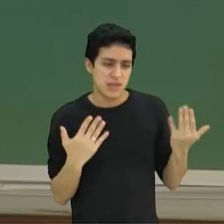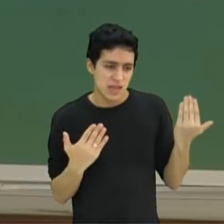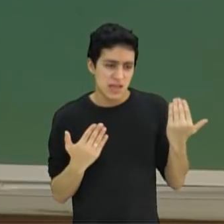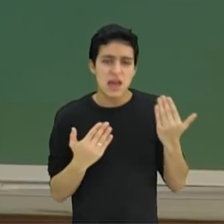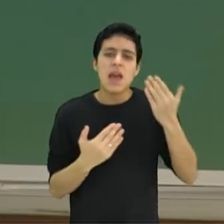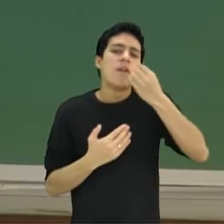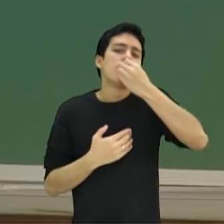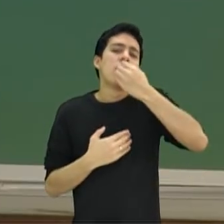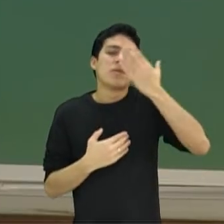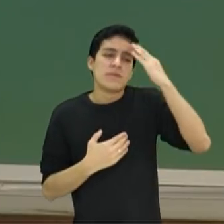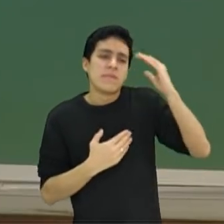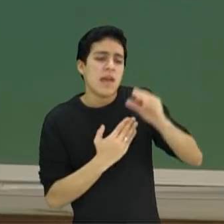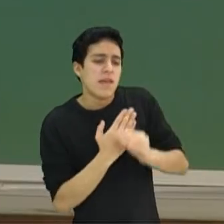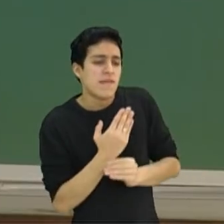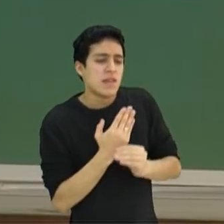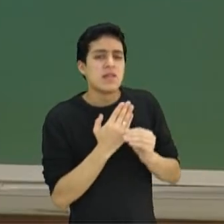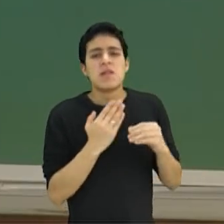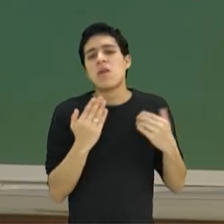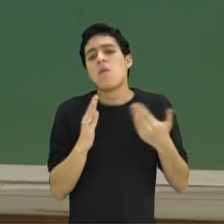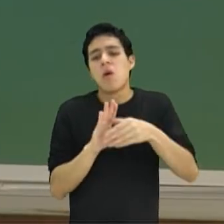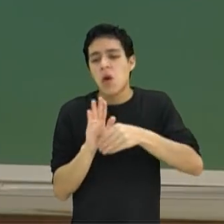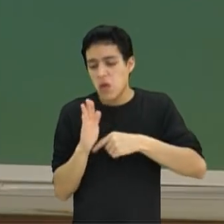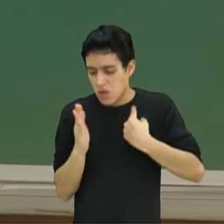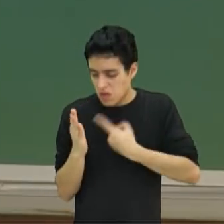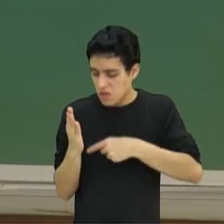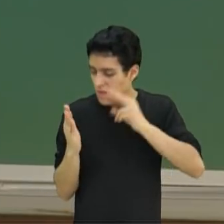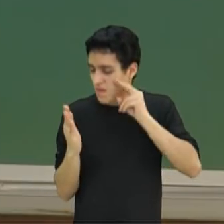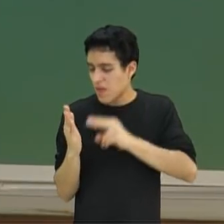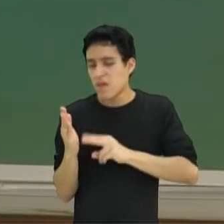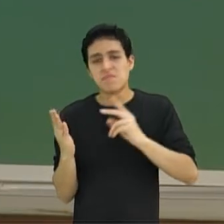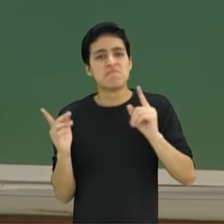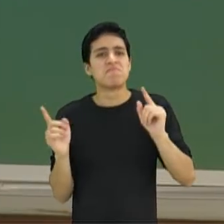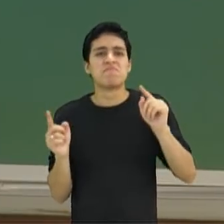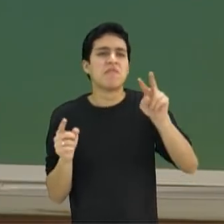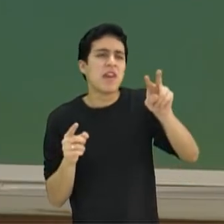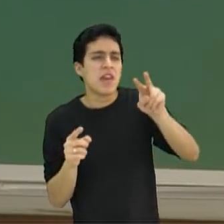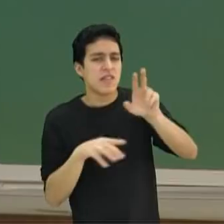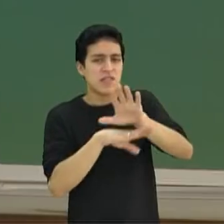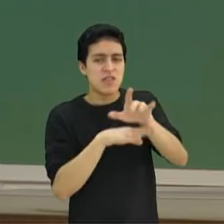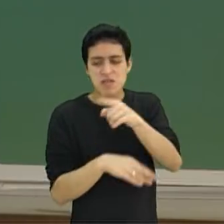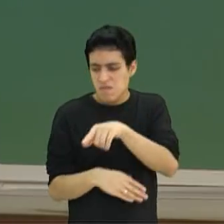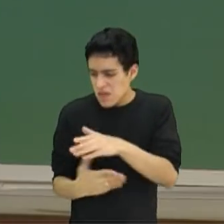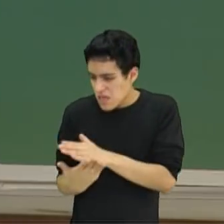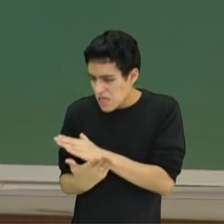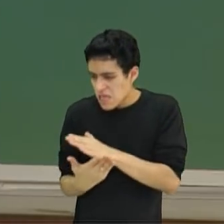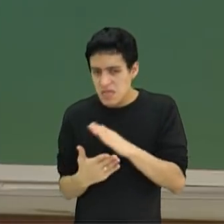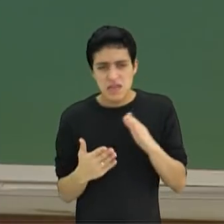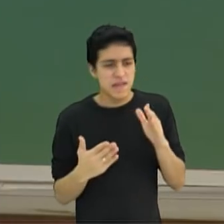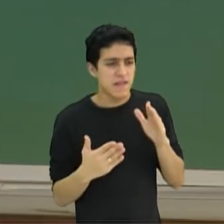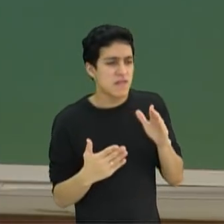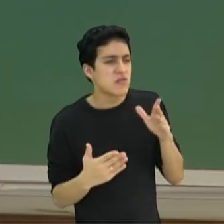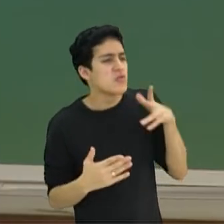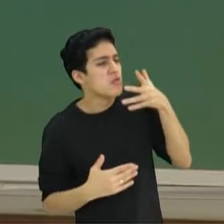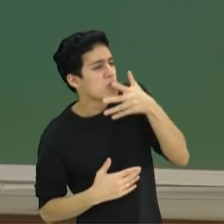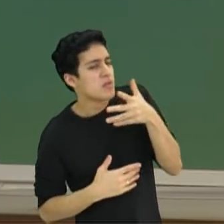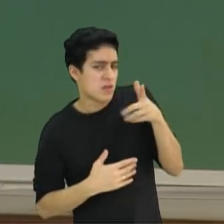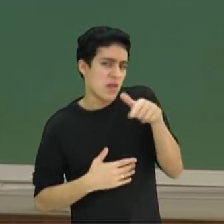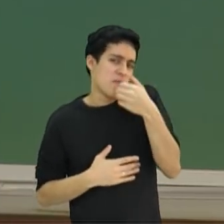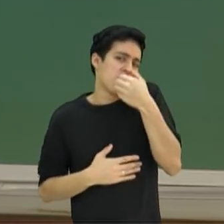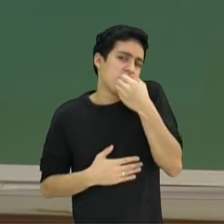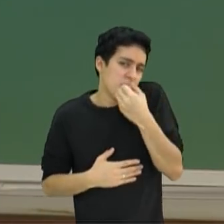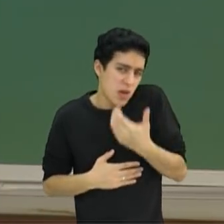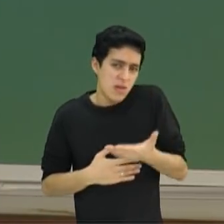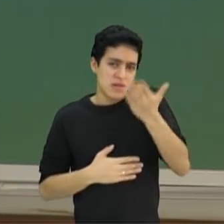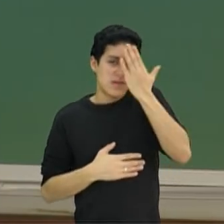importante saber as referências do conteúdo que nós vemos em filmes, em livros, em falas. É importante